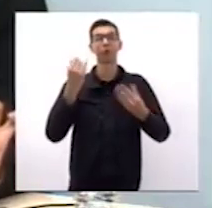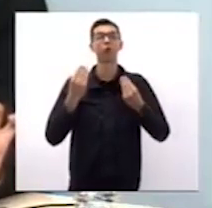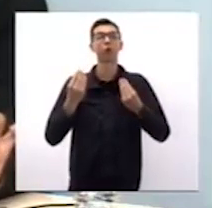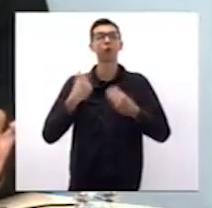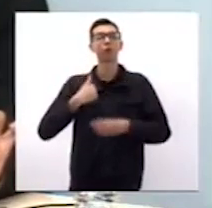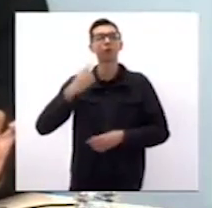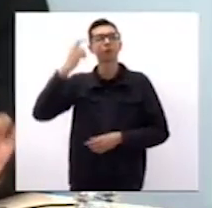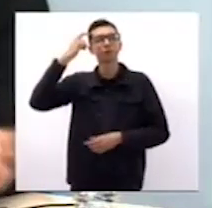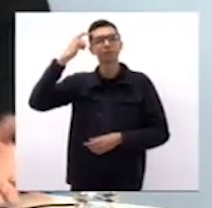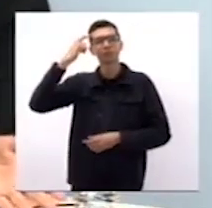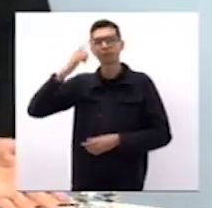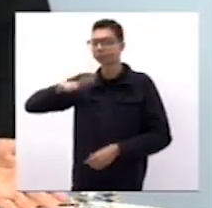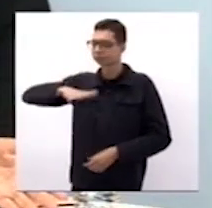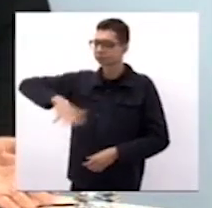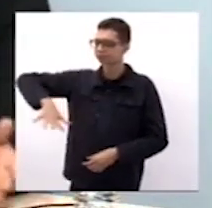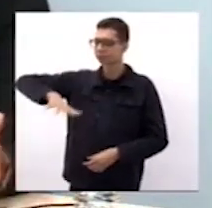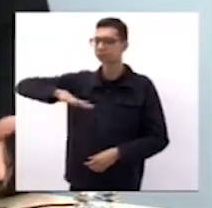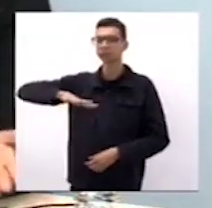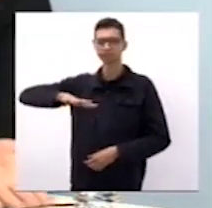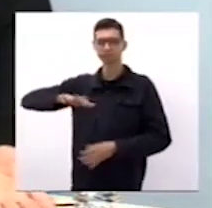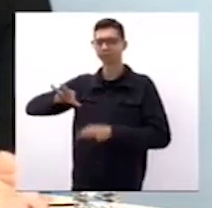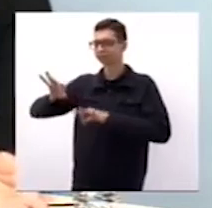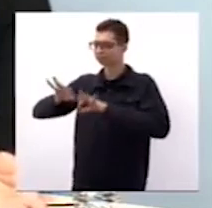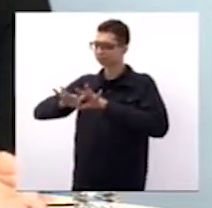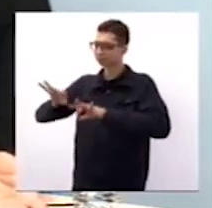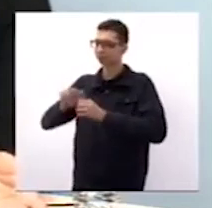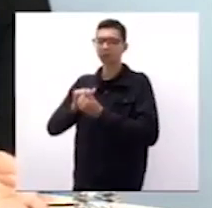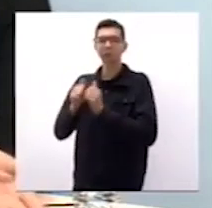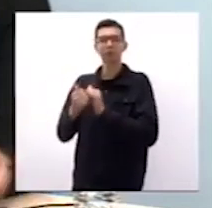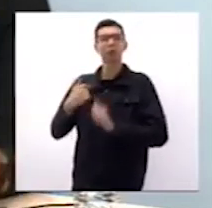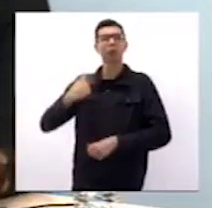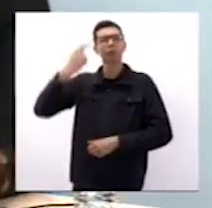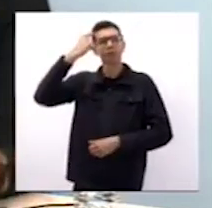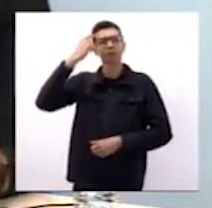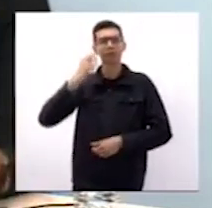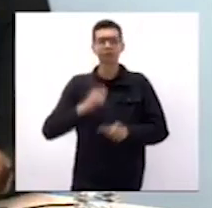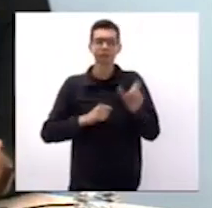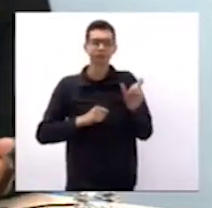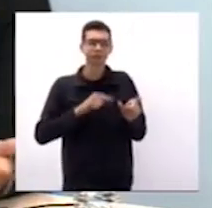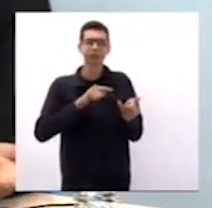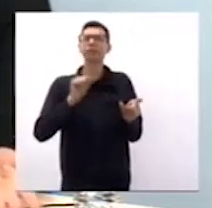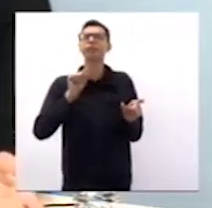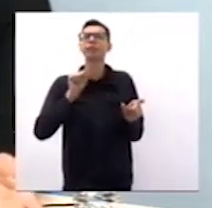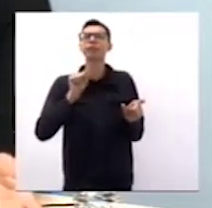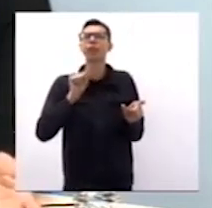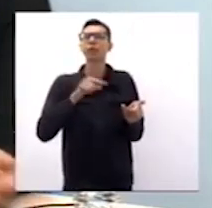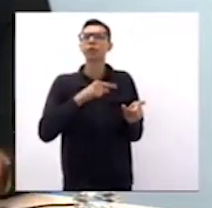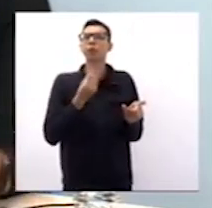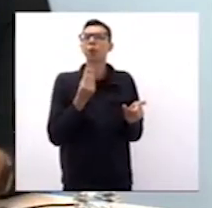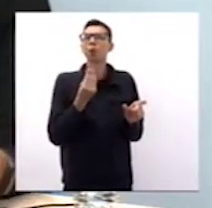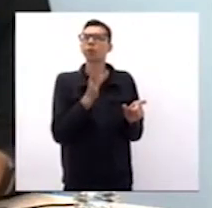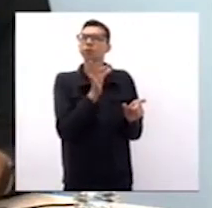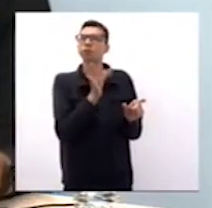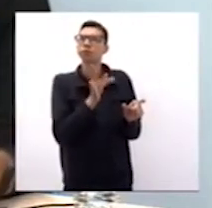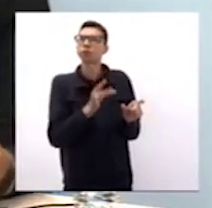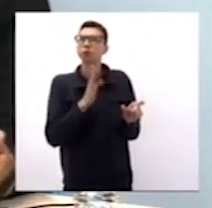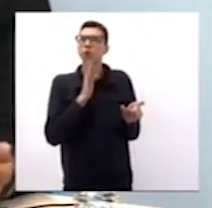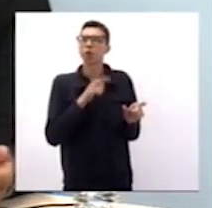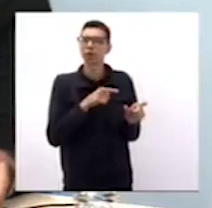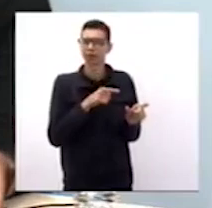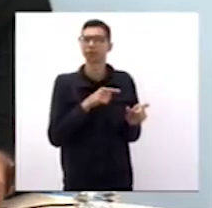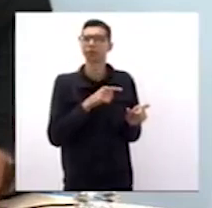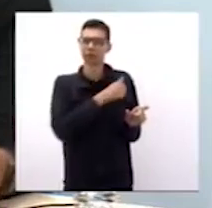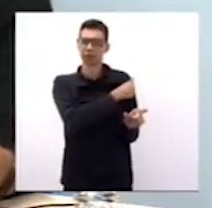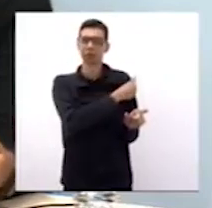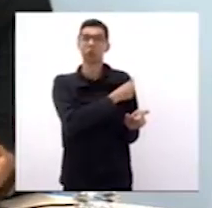eu tenho que pensar em quem? No meu estudante. Perfeito. Quem é o meu estudante? Né? Para que eu consiga atingir o meu objetivo, eu tenho que pensar quem